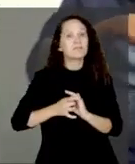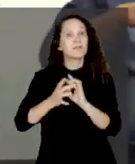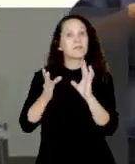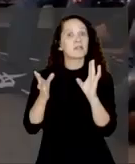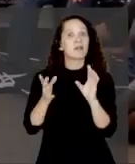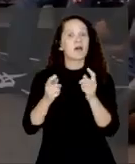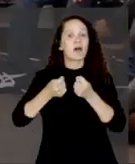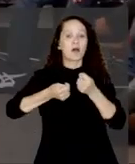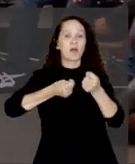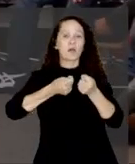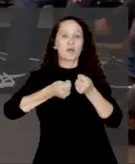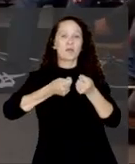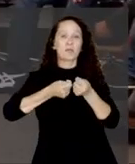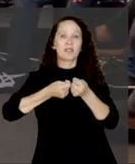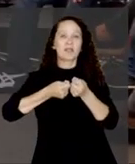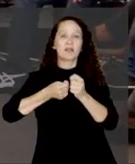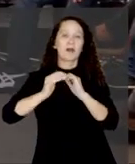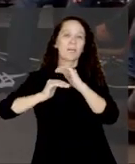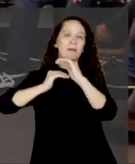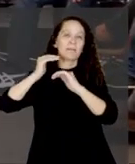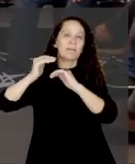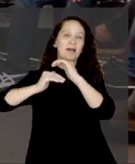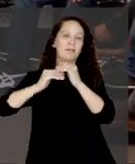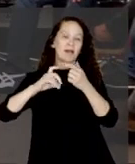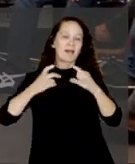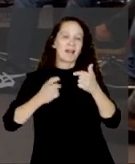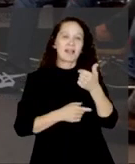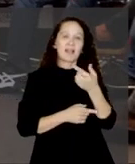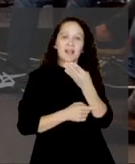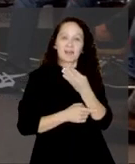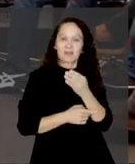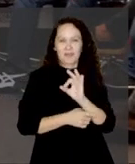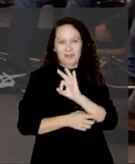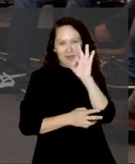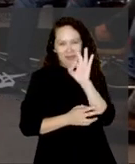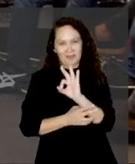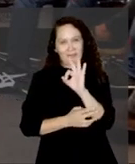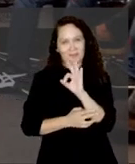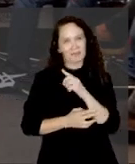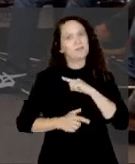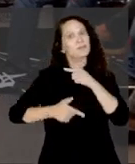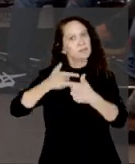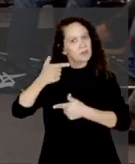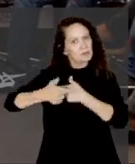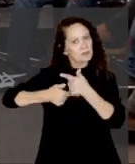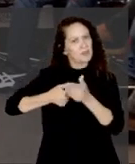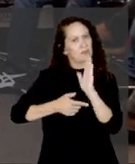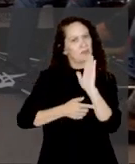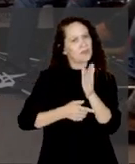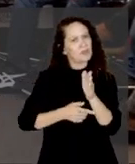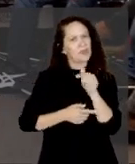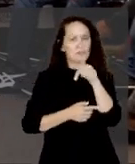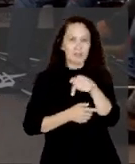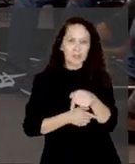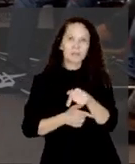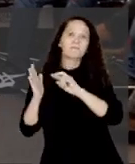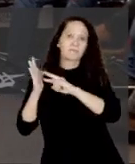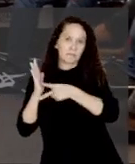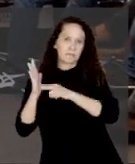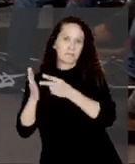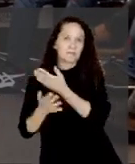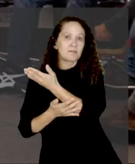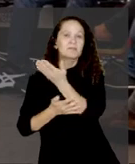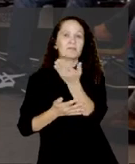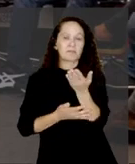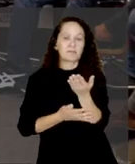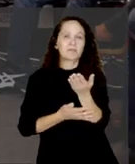pagando, sabe, 10 reais a mais por hora, 5 reais a mais. Um peão saía da porta da fábrica e ia pegar a Kombi para ir na outra